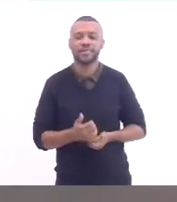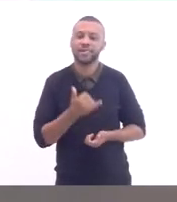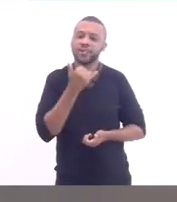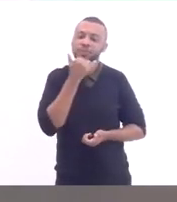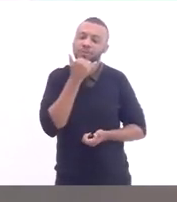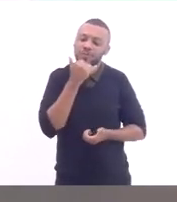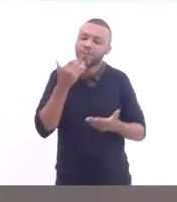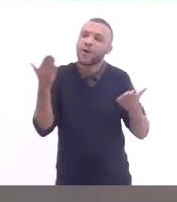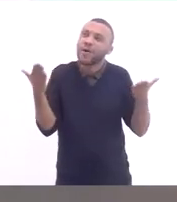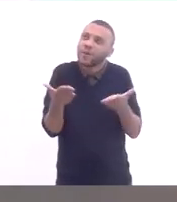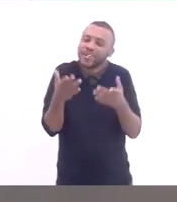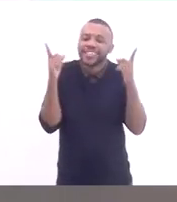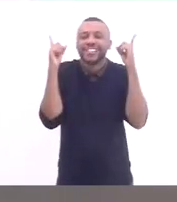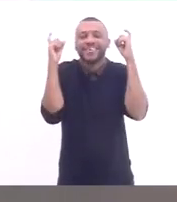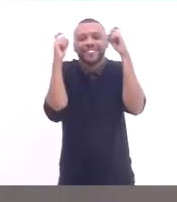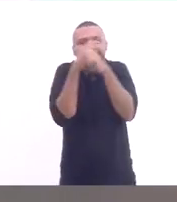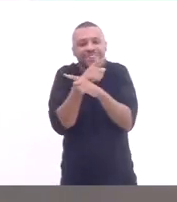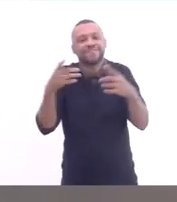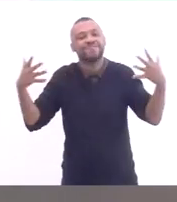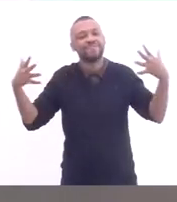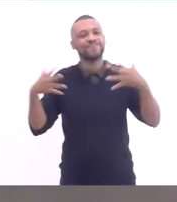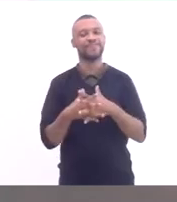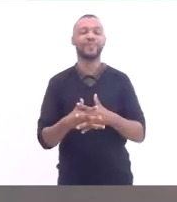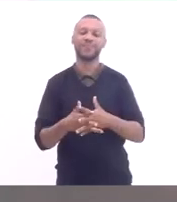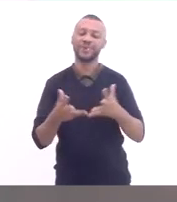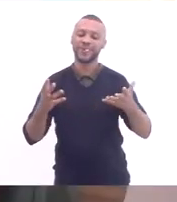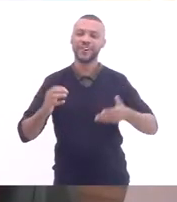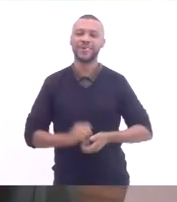Hoje está difícil, né? Está difícil.